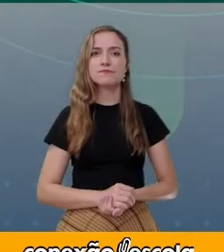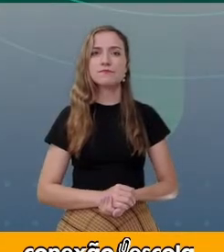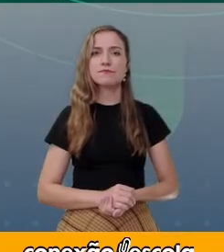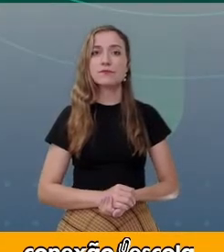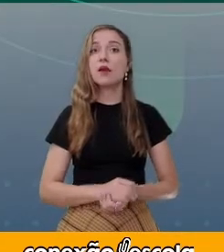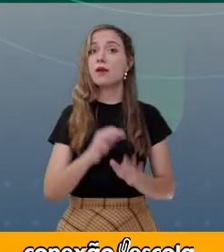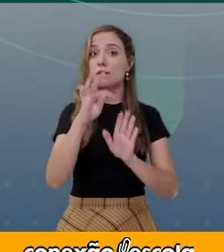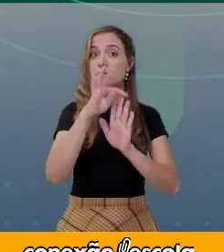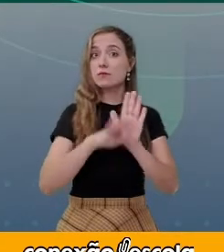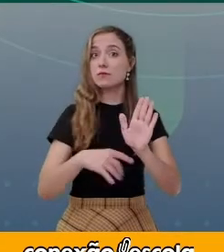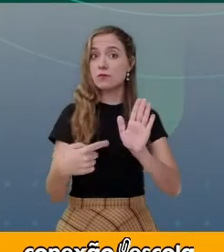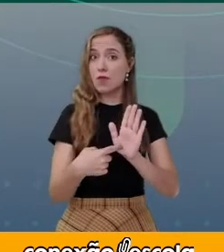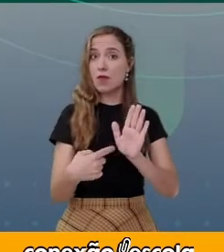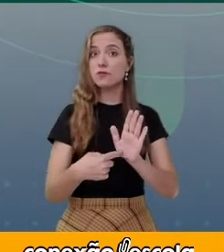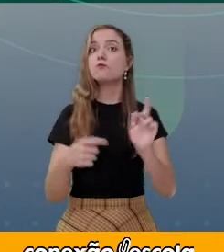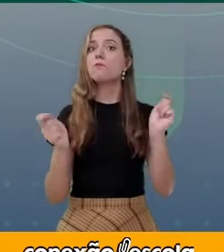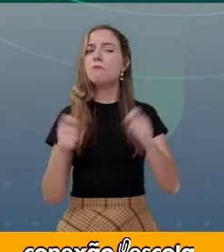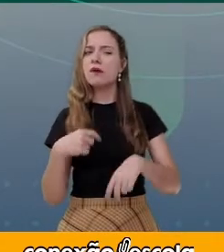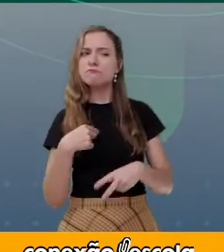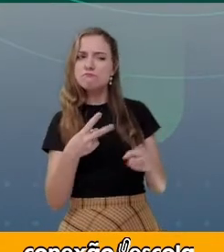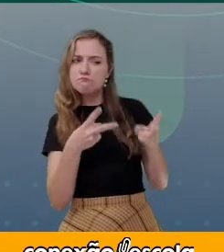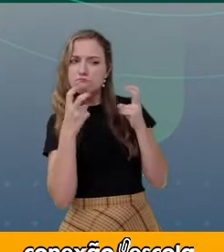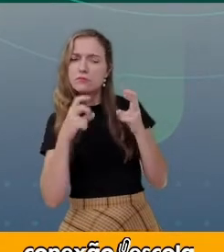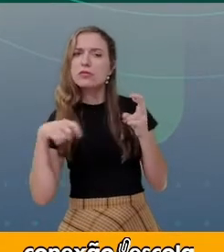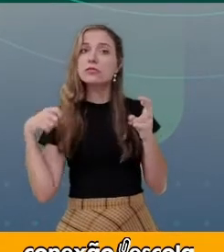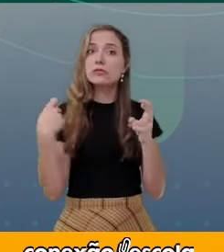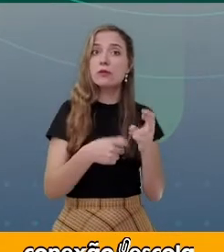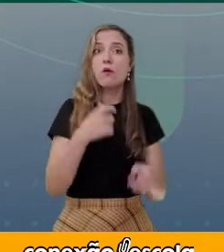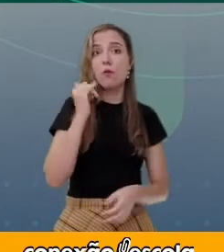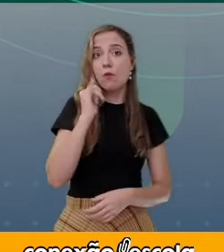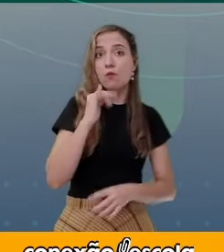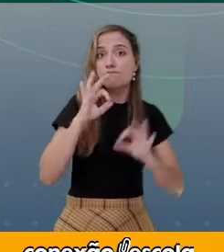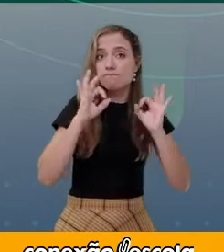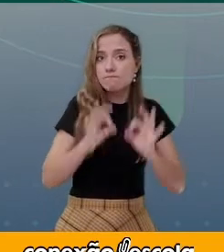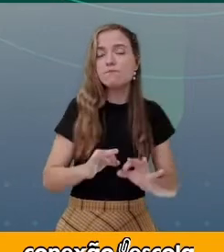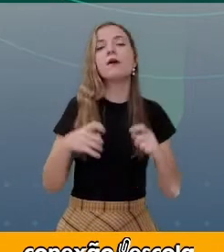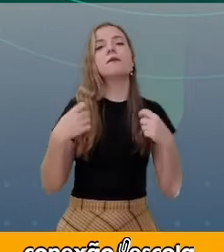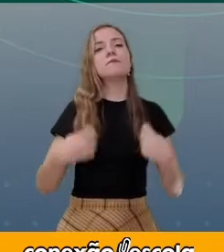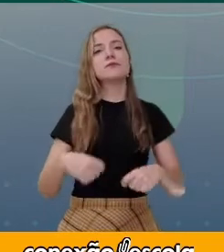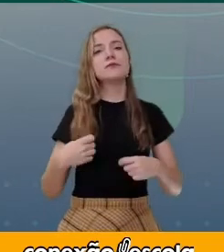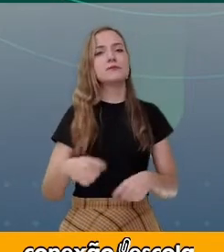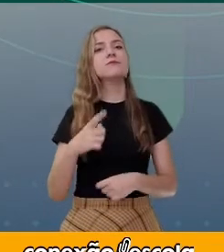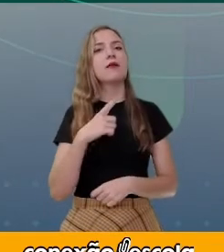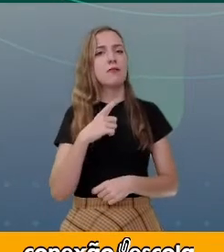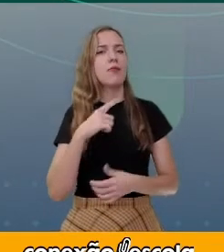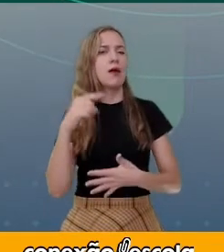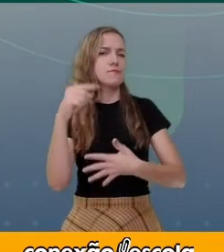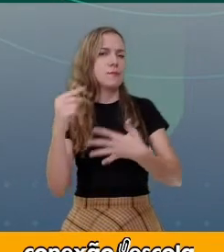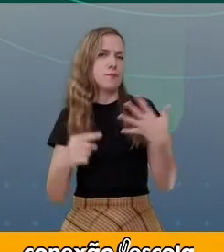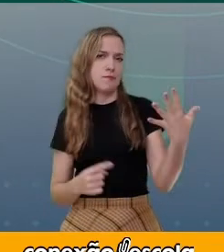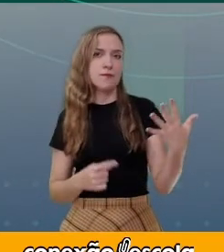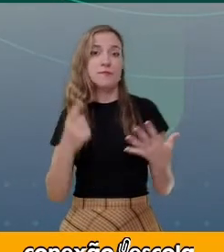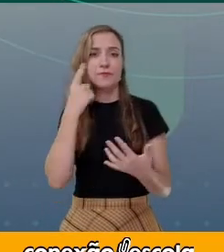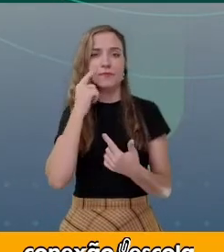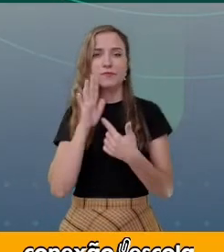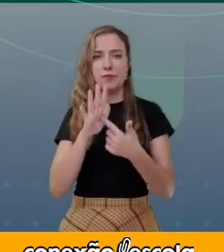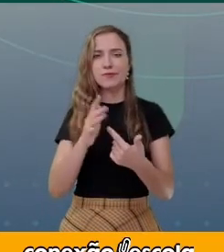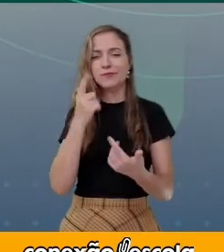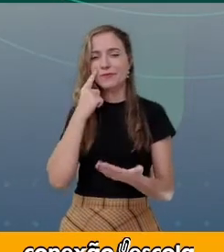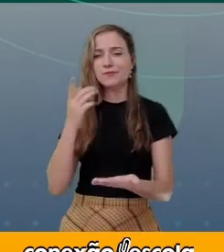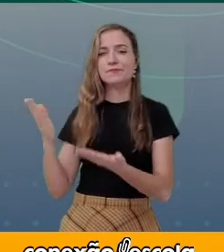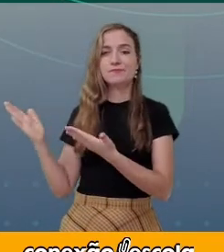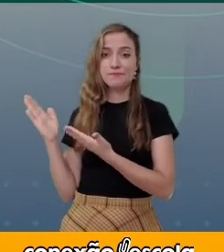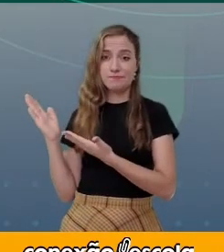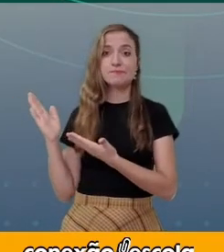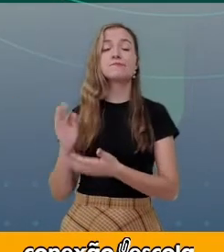e para um texto para uma narrativa ser considerado um conto é necessário ter alguns elementos veja só